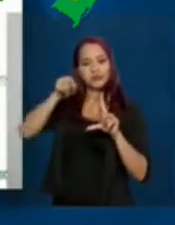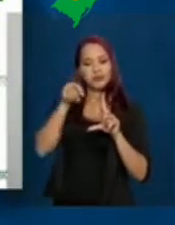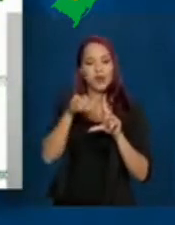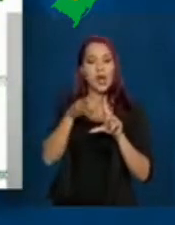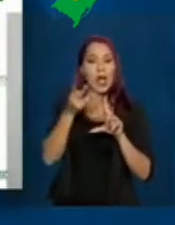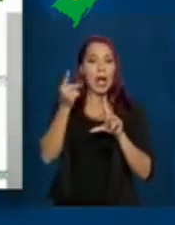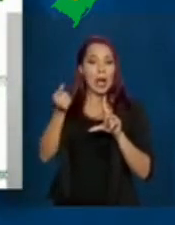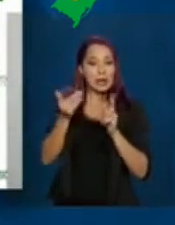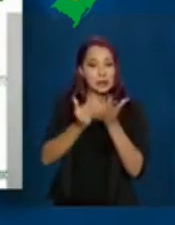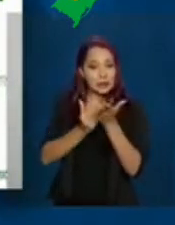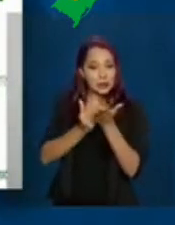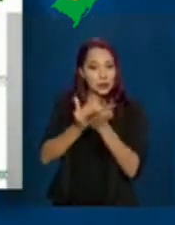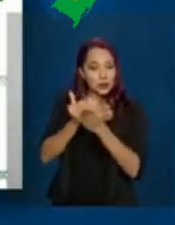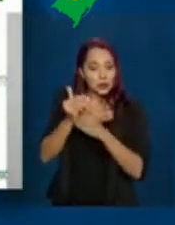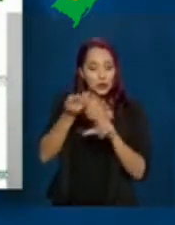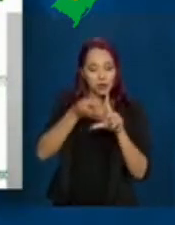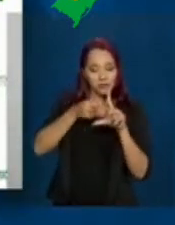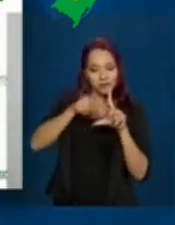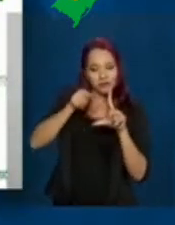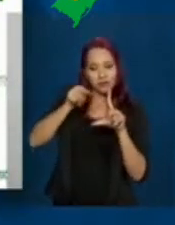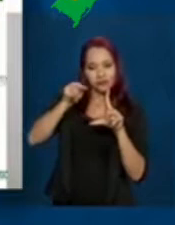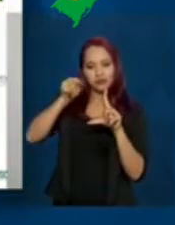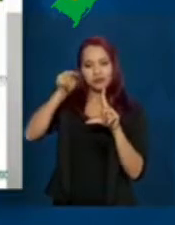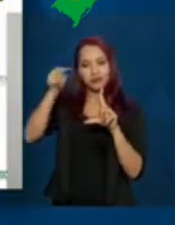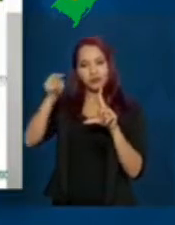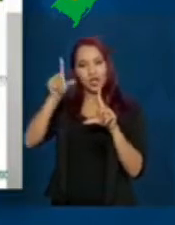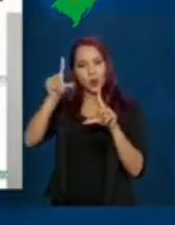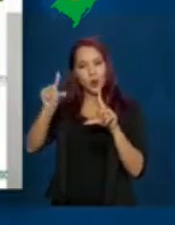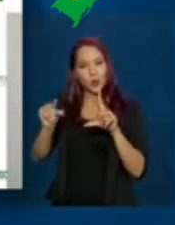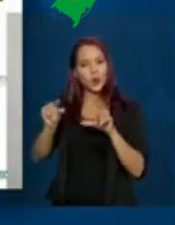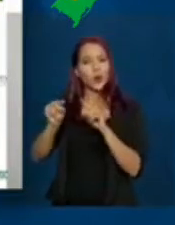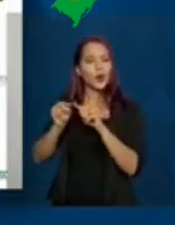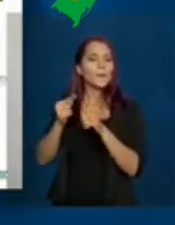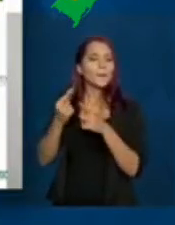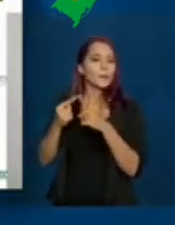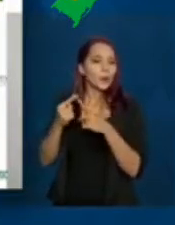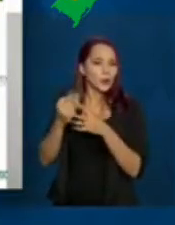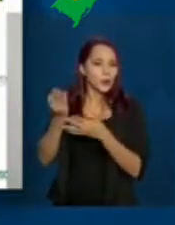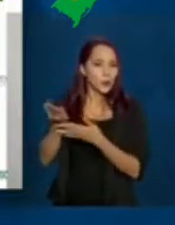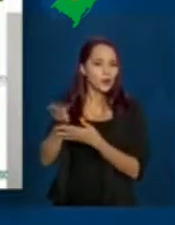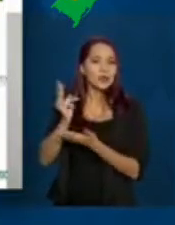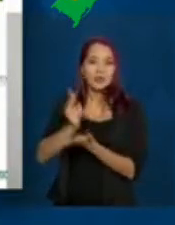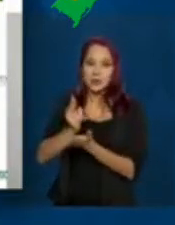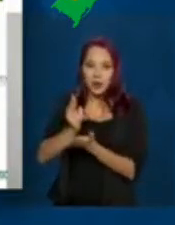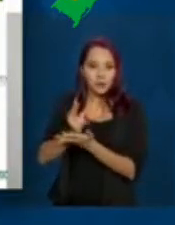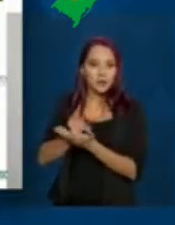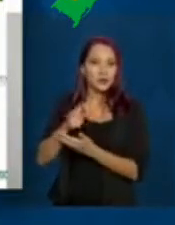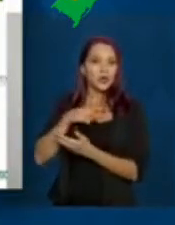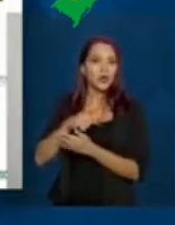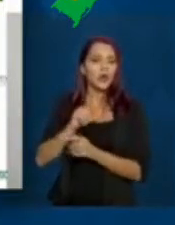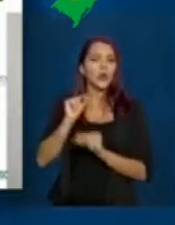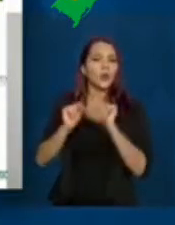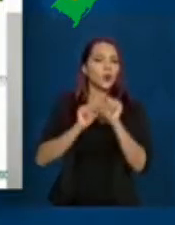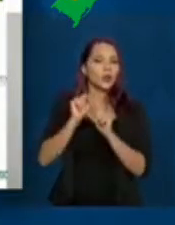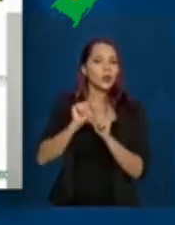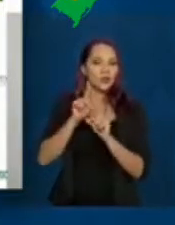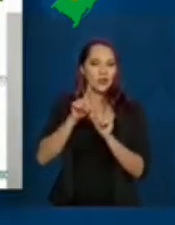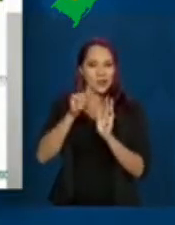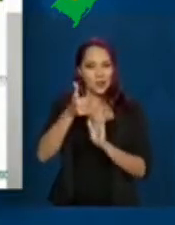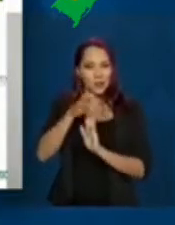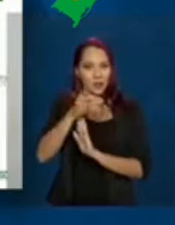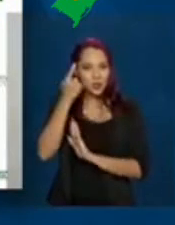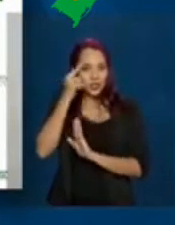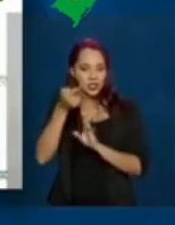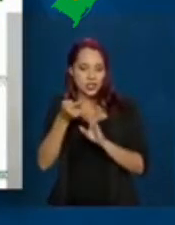esse período de diminuição muito grande da nossa dinâmica social, sempre o que você fez 14